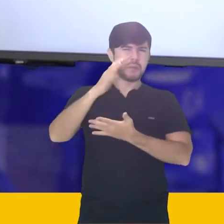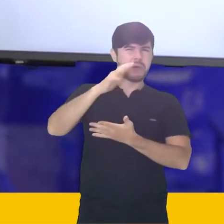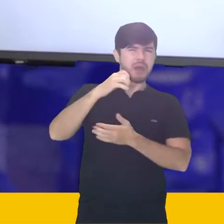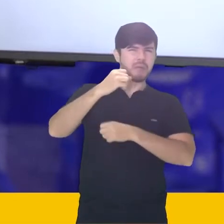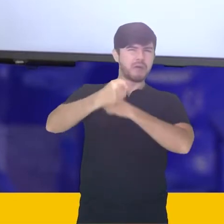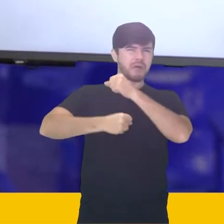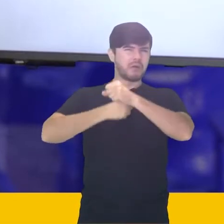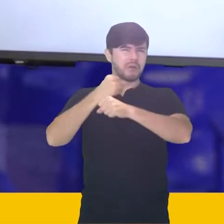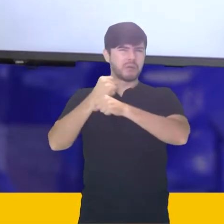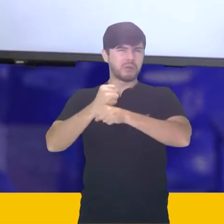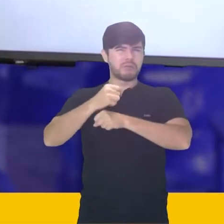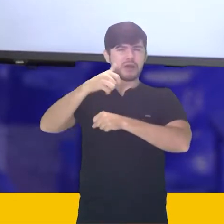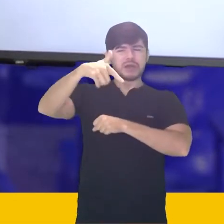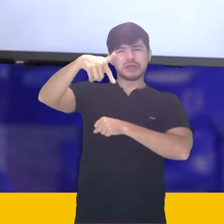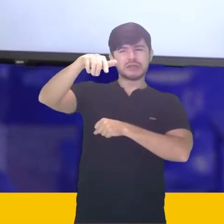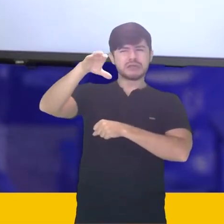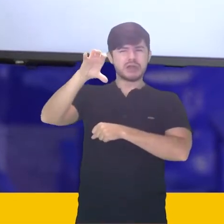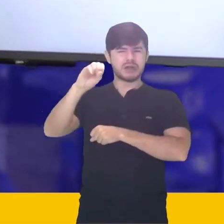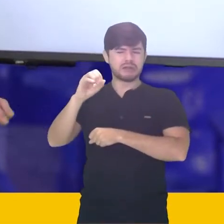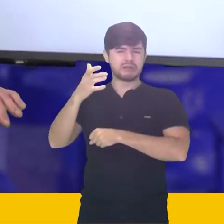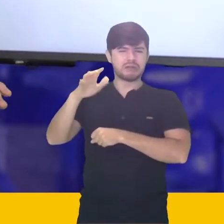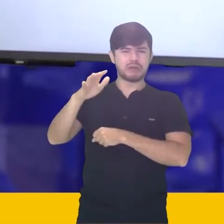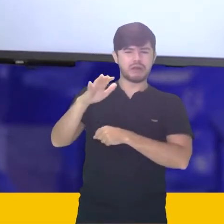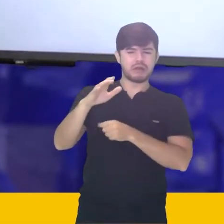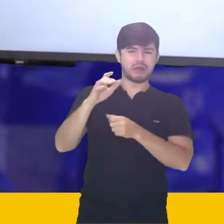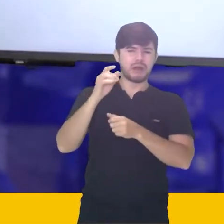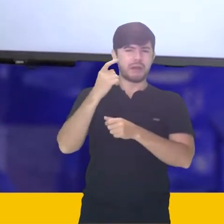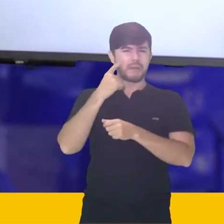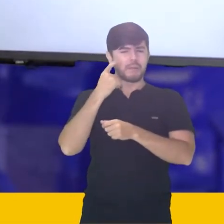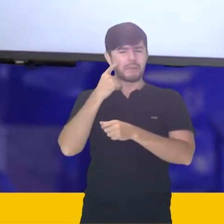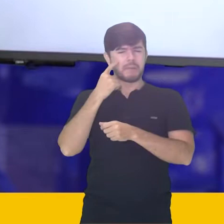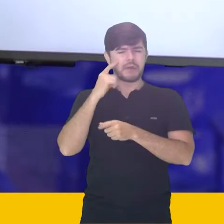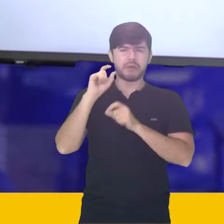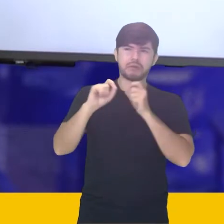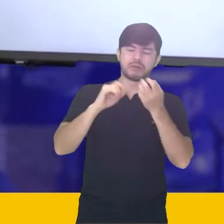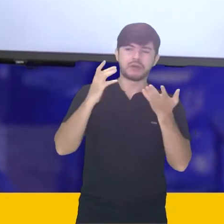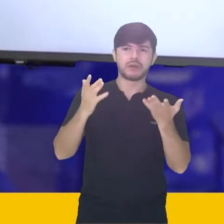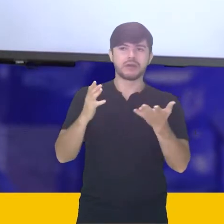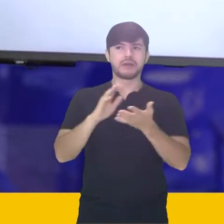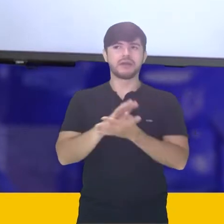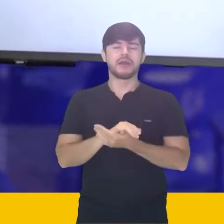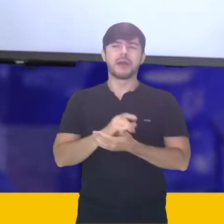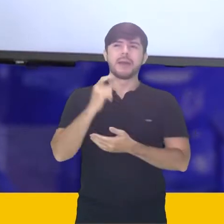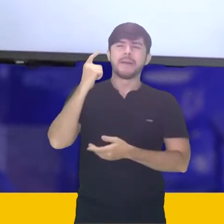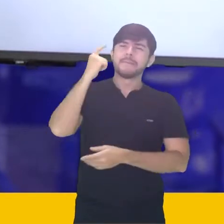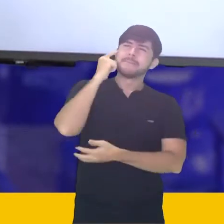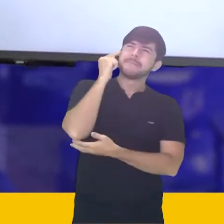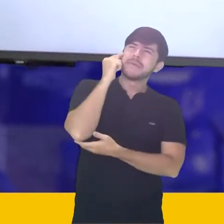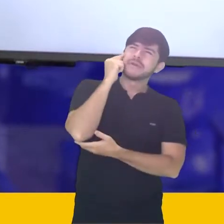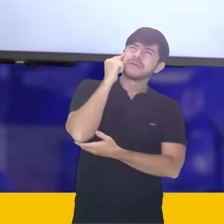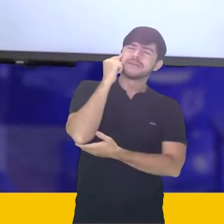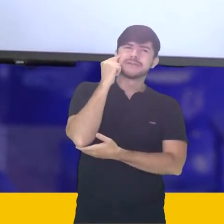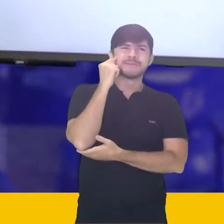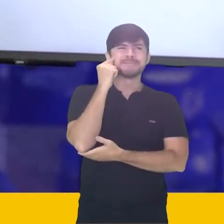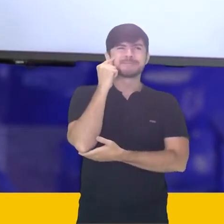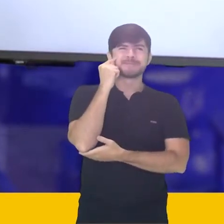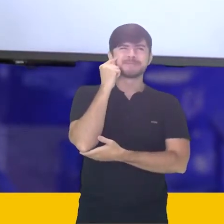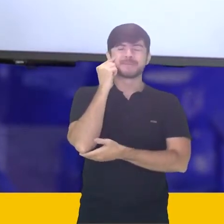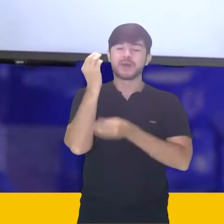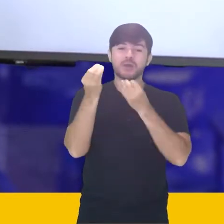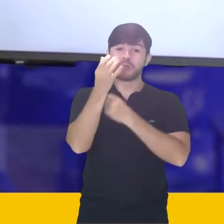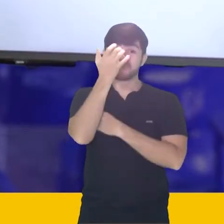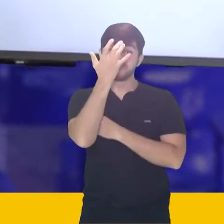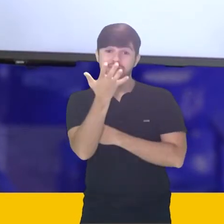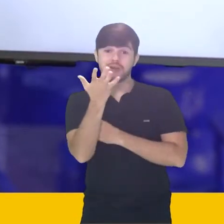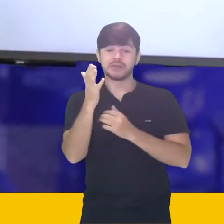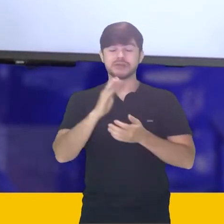70, pensa como se fosse um modelo econômico. Então vamos lá, como é que a gente pode pensar nele de uma maneira mais fácil,